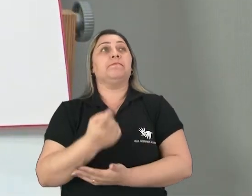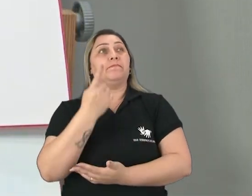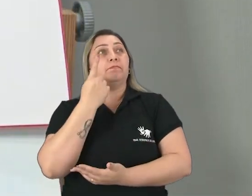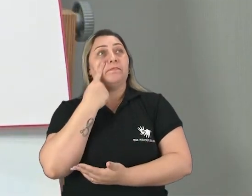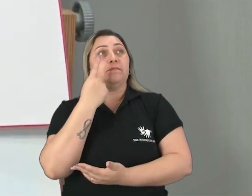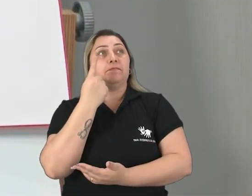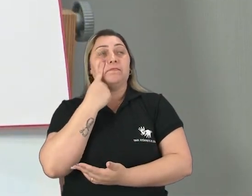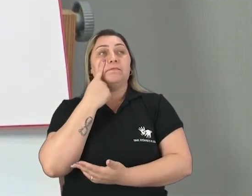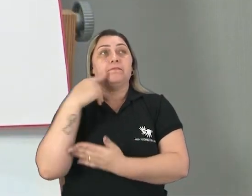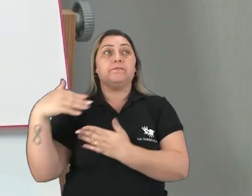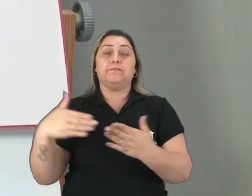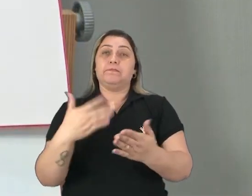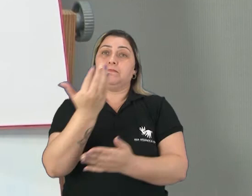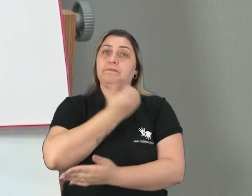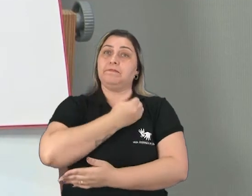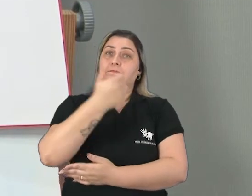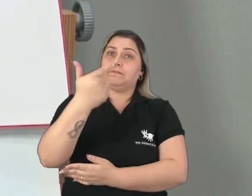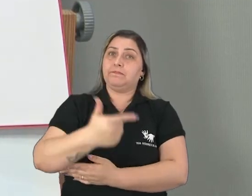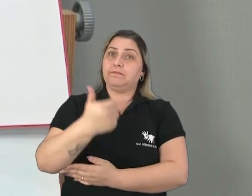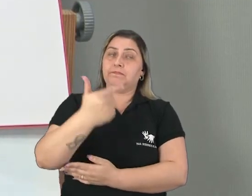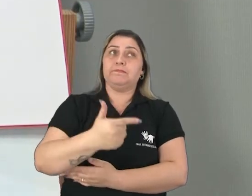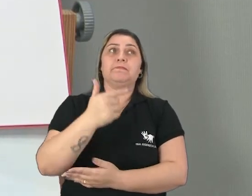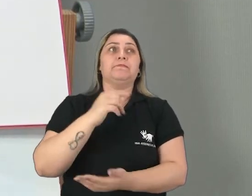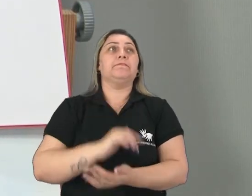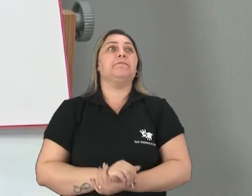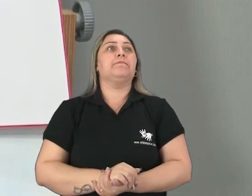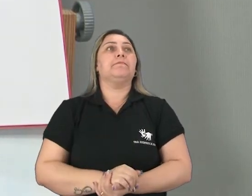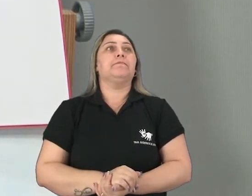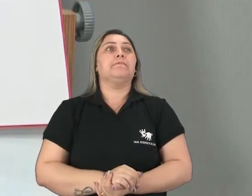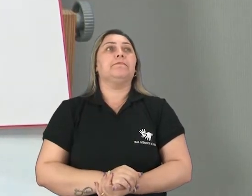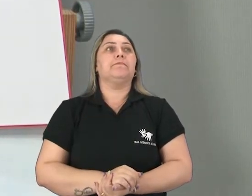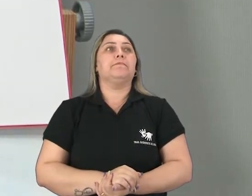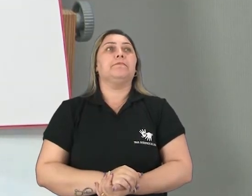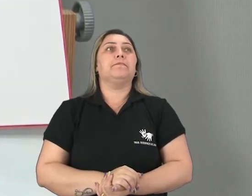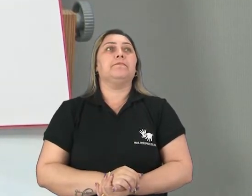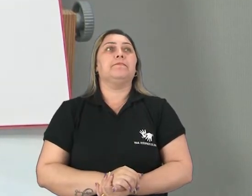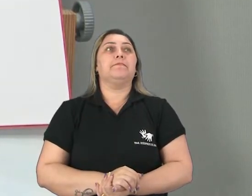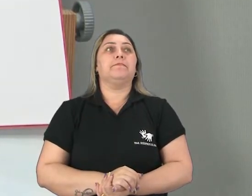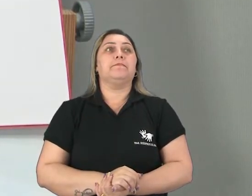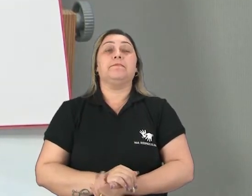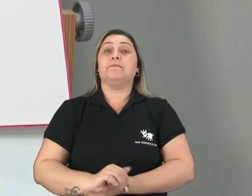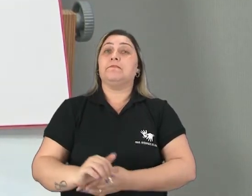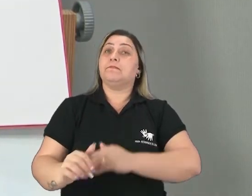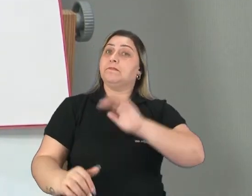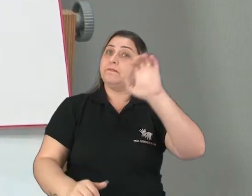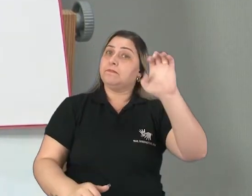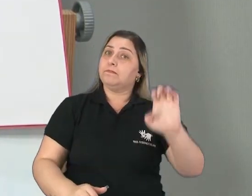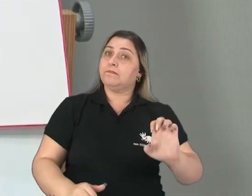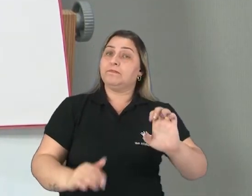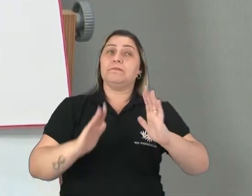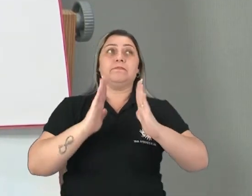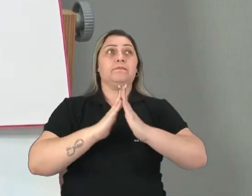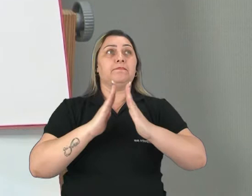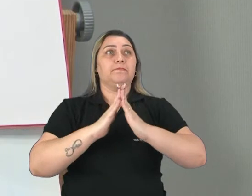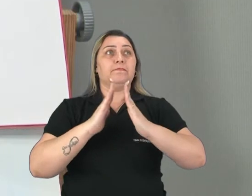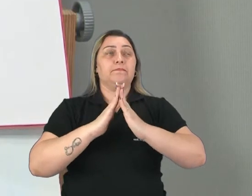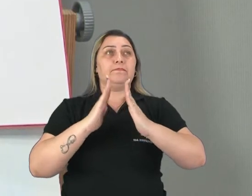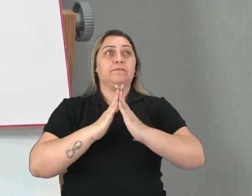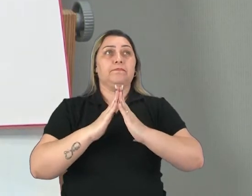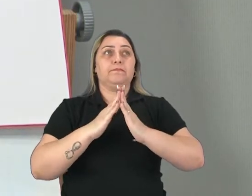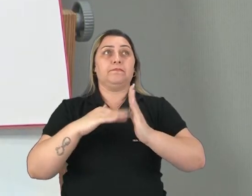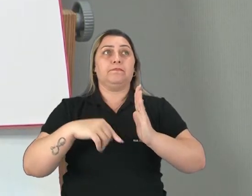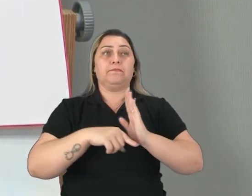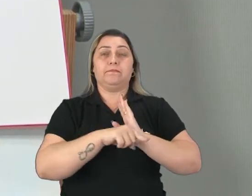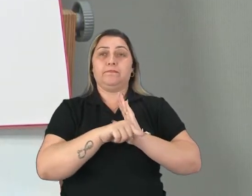observar o caminho número 2. O caminho número 2, aqui vamos sair pela esquerda esquerda da casa.